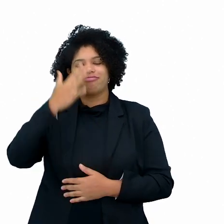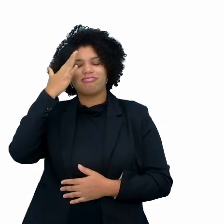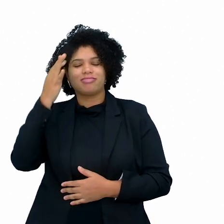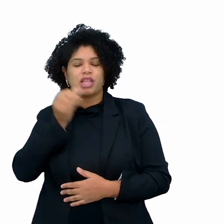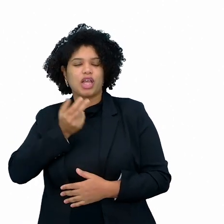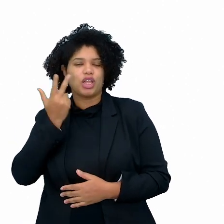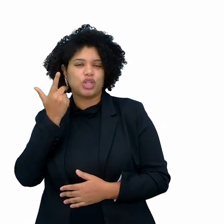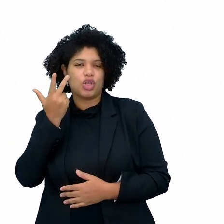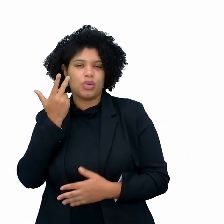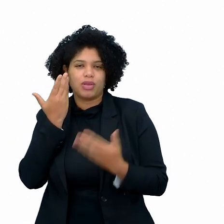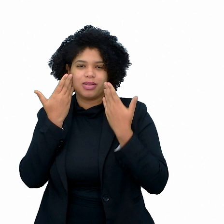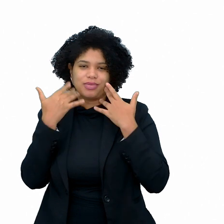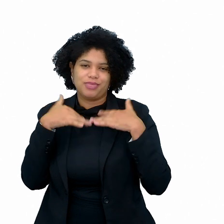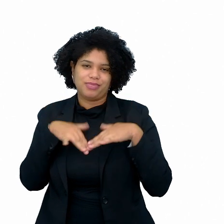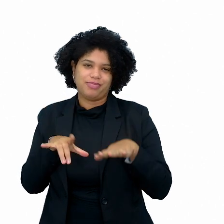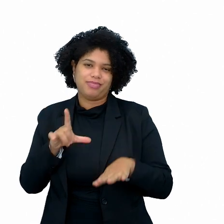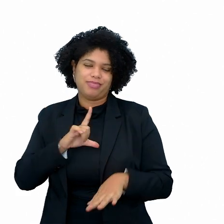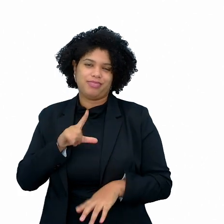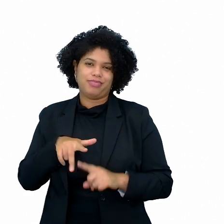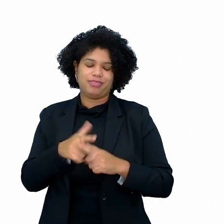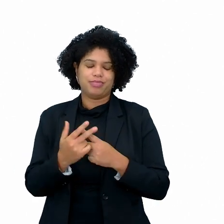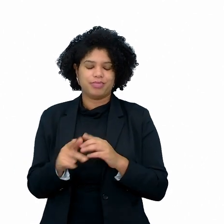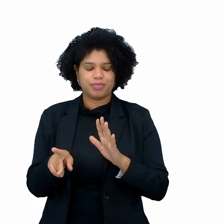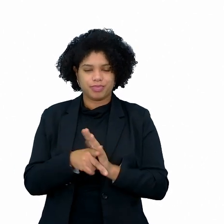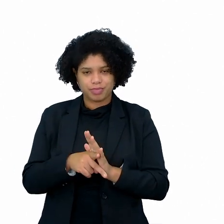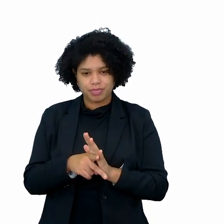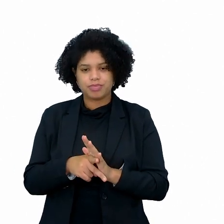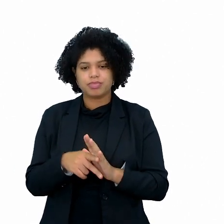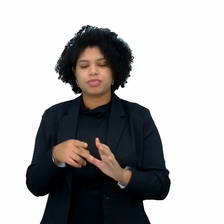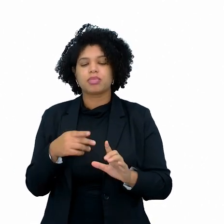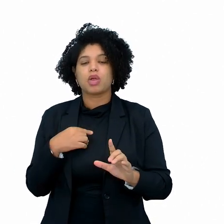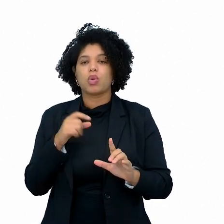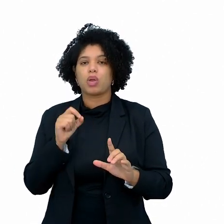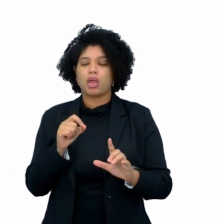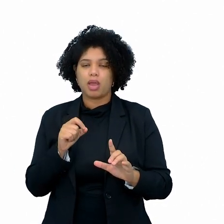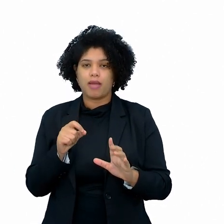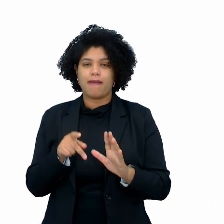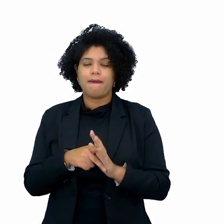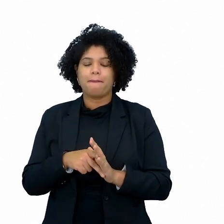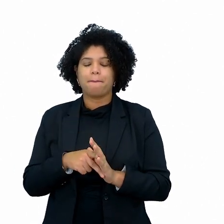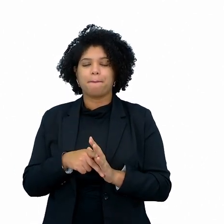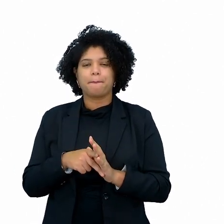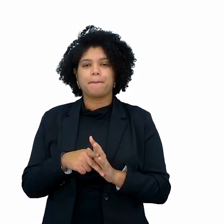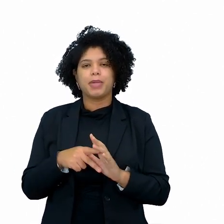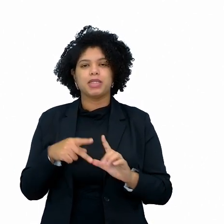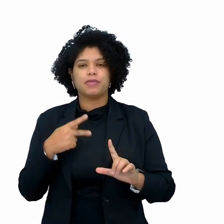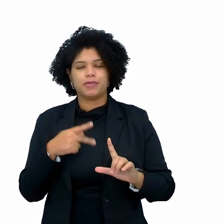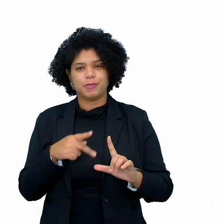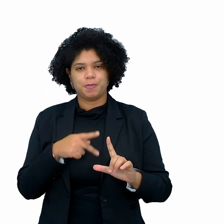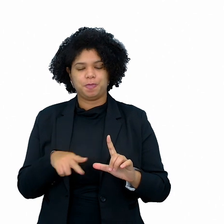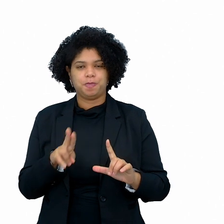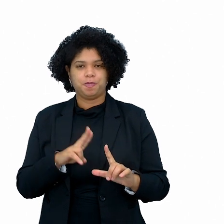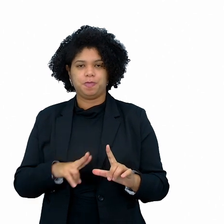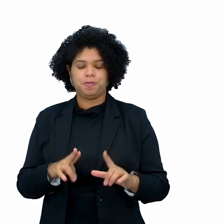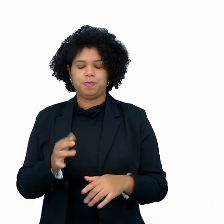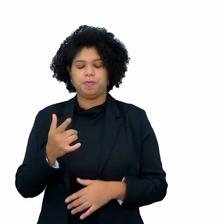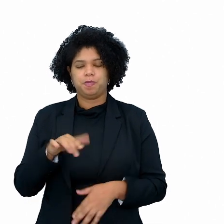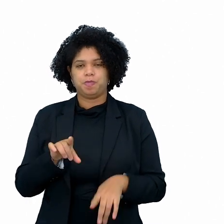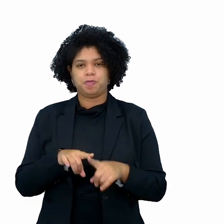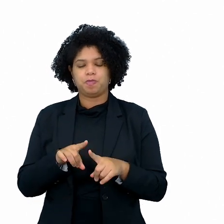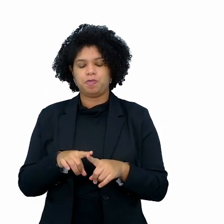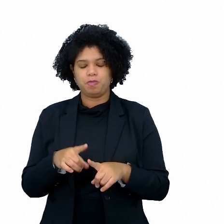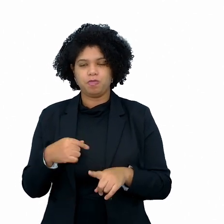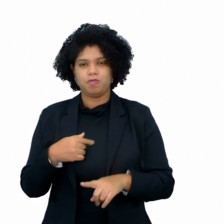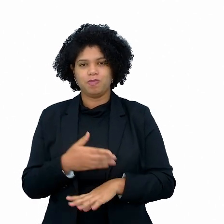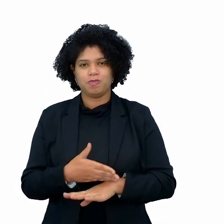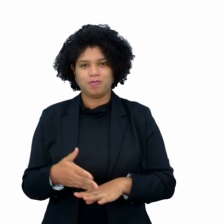as ferramentas que qualquer plataforma oferece. E uma outra coisa que eu comento, que eu gostaria de comentar também,